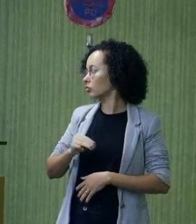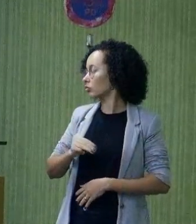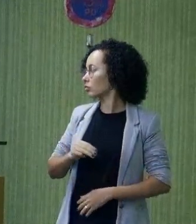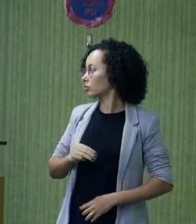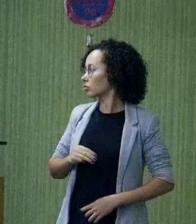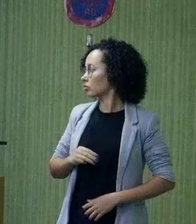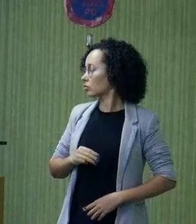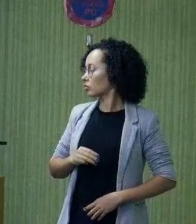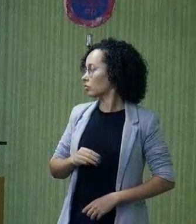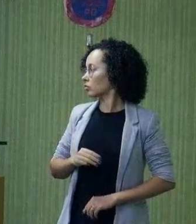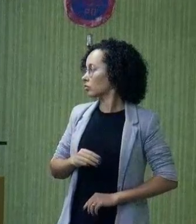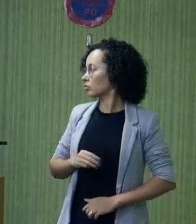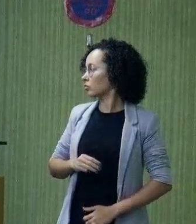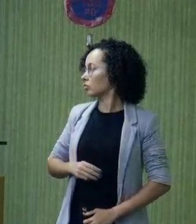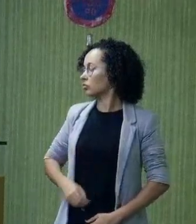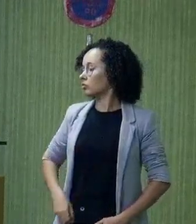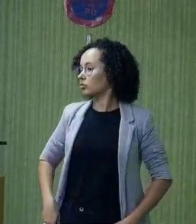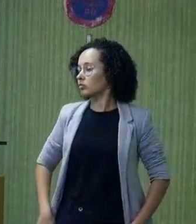seu